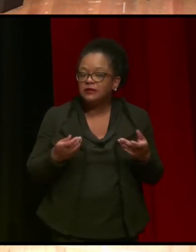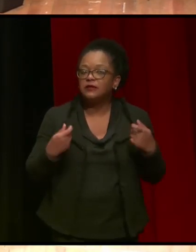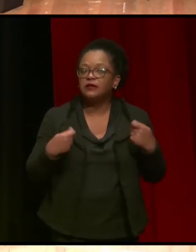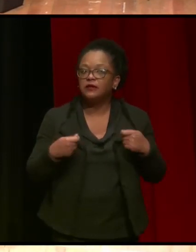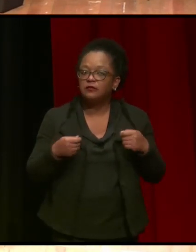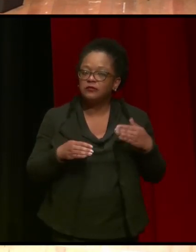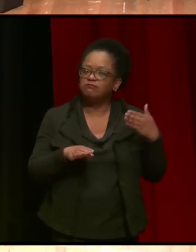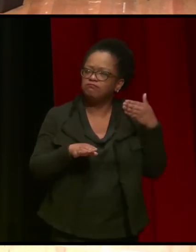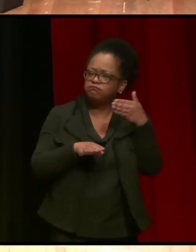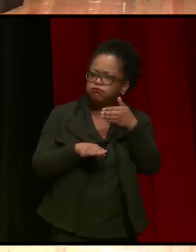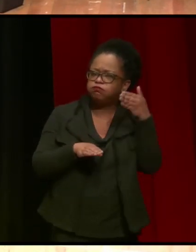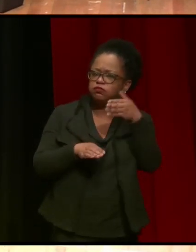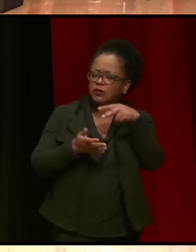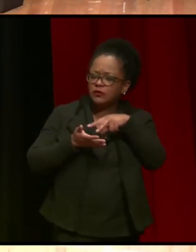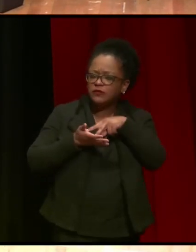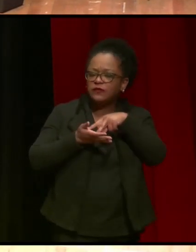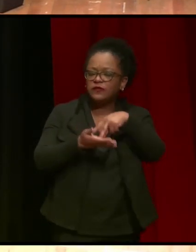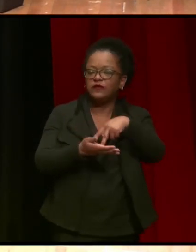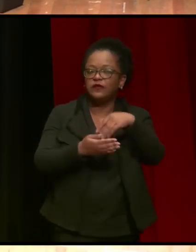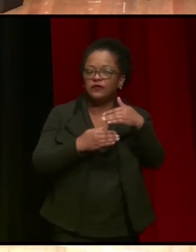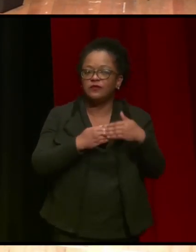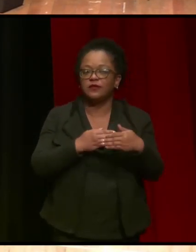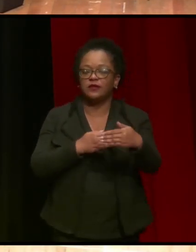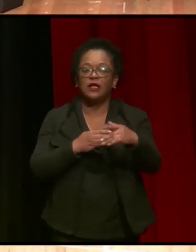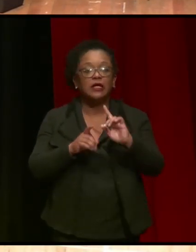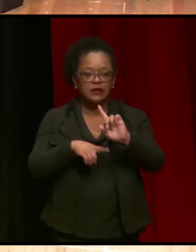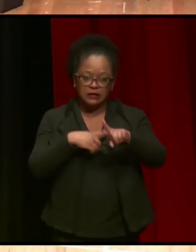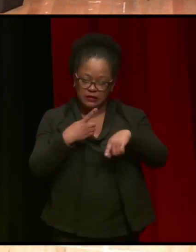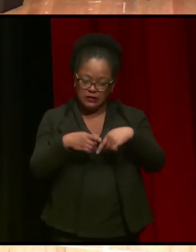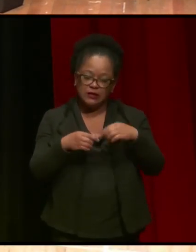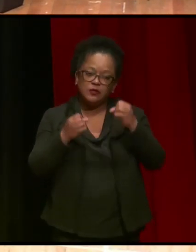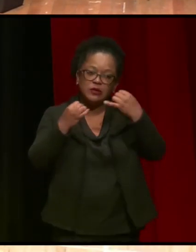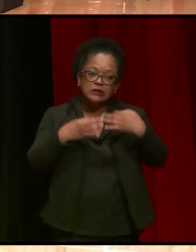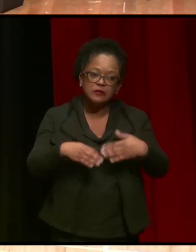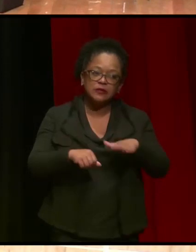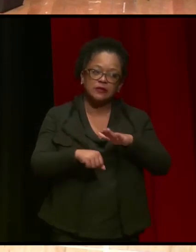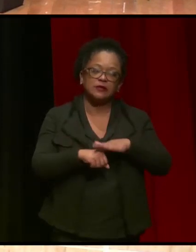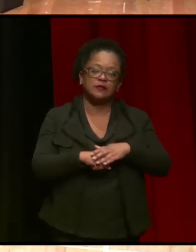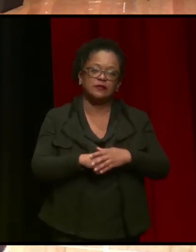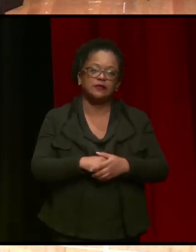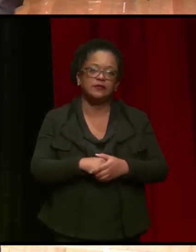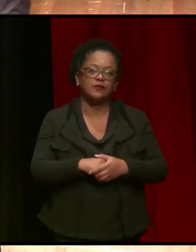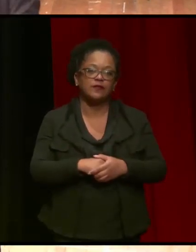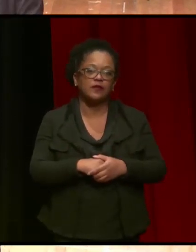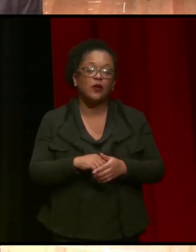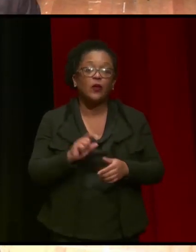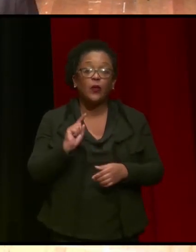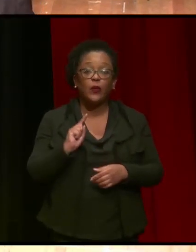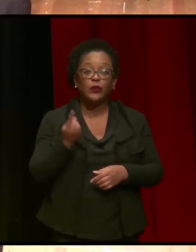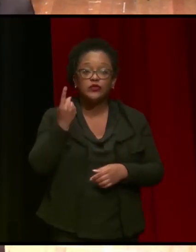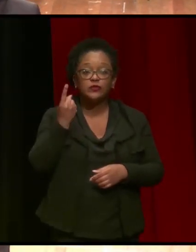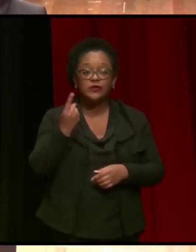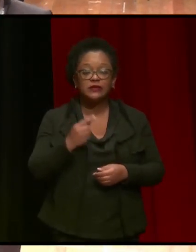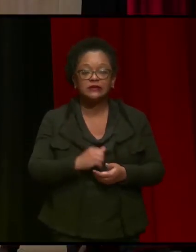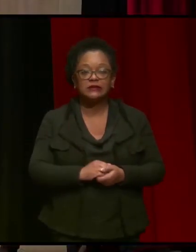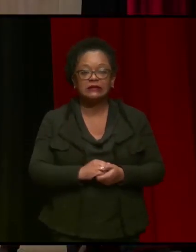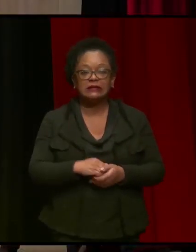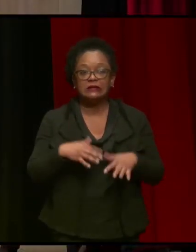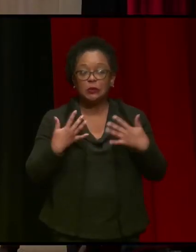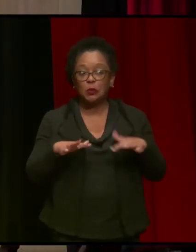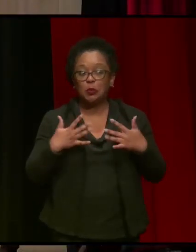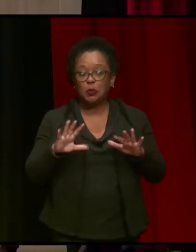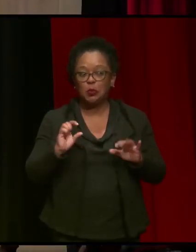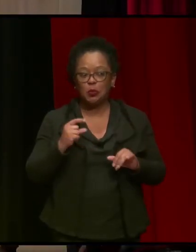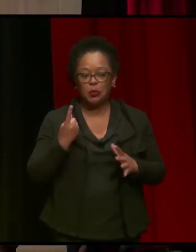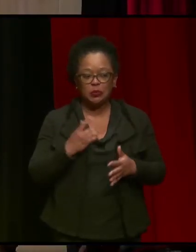dizer, esse é o aspecto que é importante. Eu vou falar sobre isso depois, mas obrigado pela pergunta. A última pergunta eu deixei porque essa aqui é mais cabeluda um